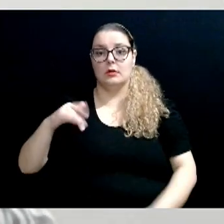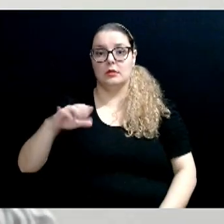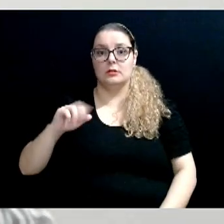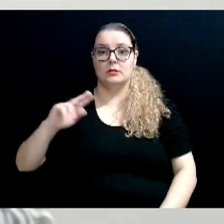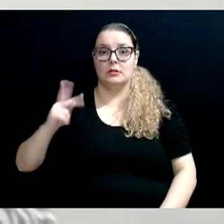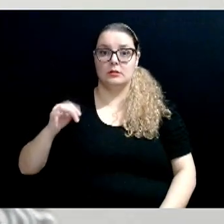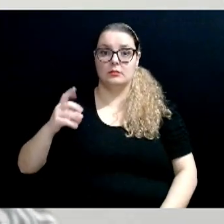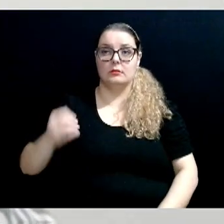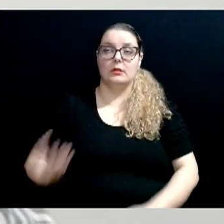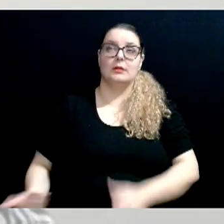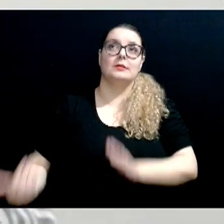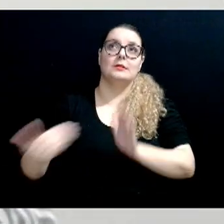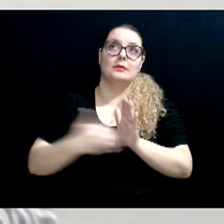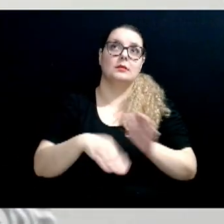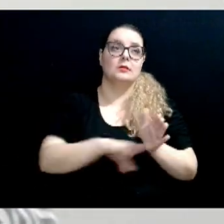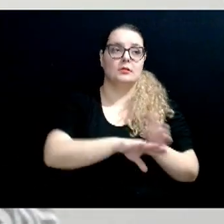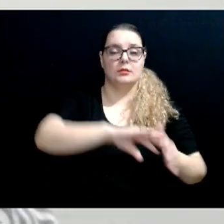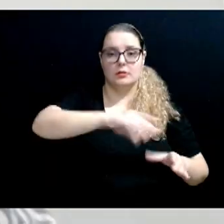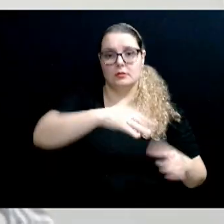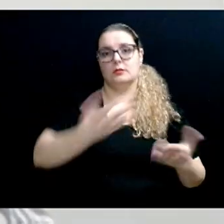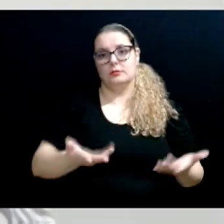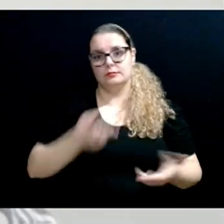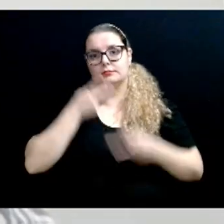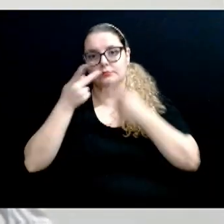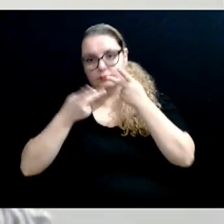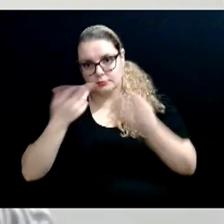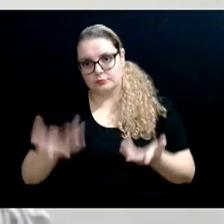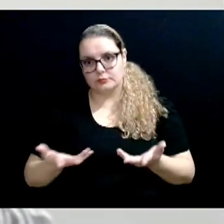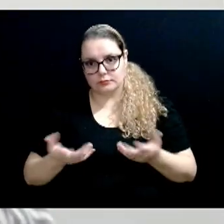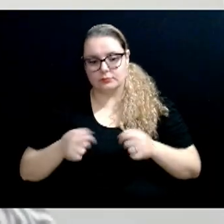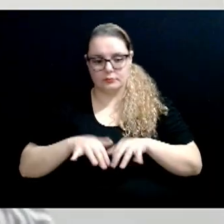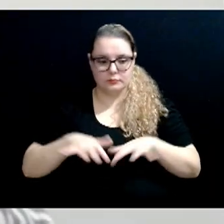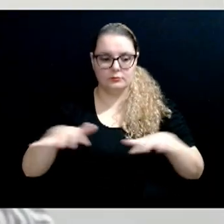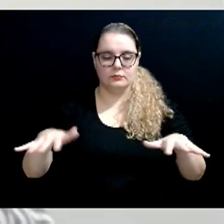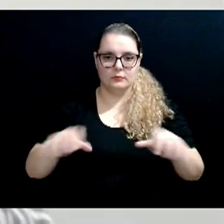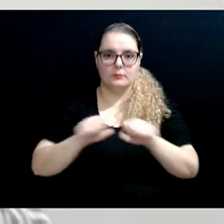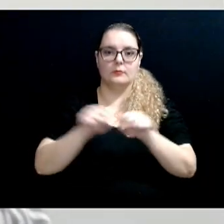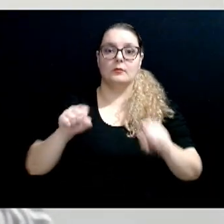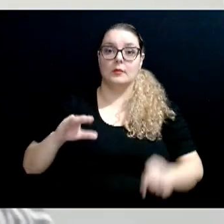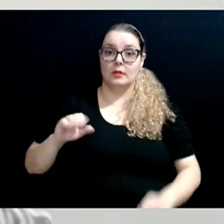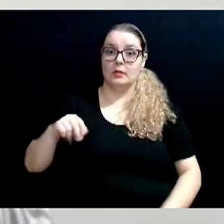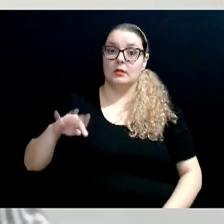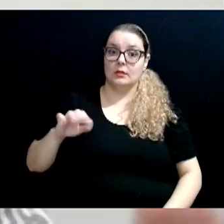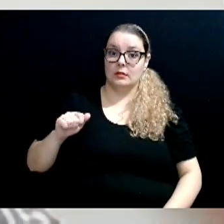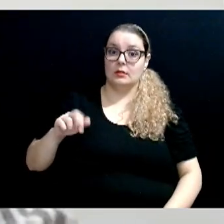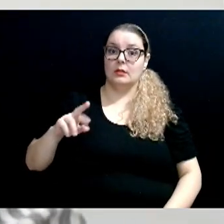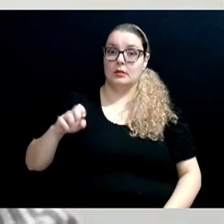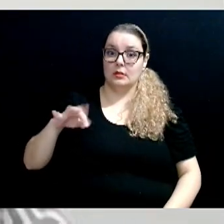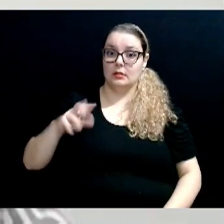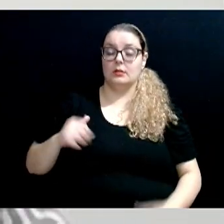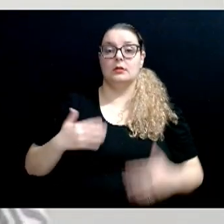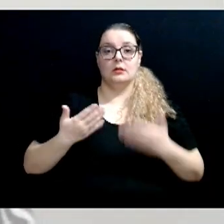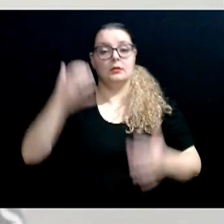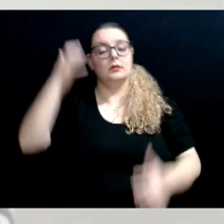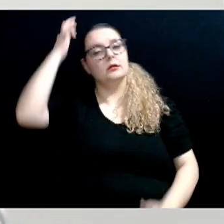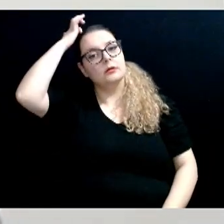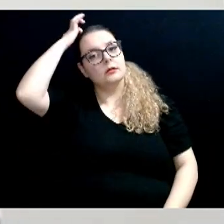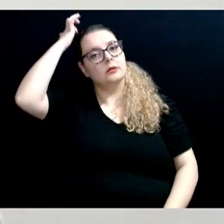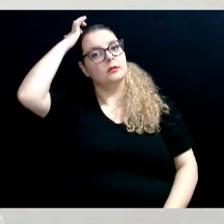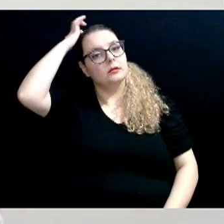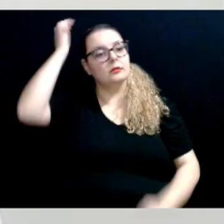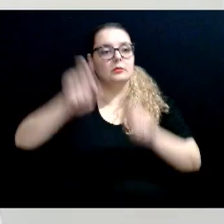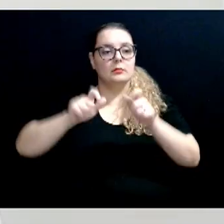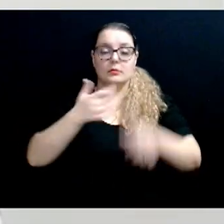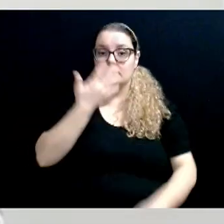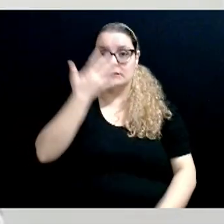gente fala bastante, tem sido bastante veiculado sobre o sistema Cantareira. Então, trazer isso para o público leigo, né? A gente tem a disponibilidade de água